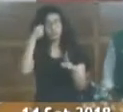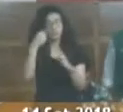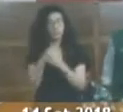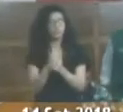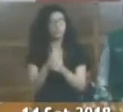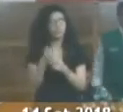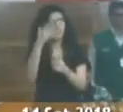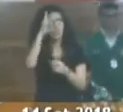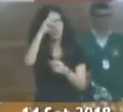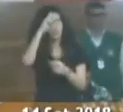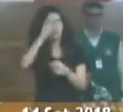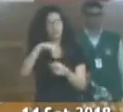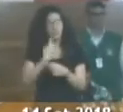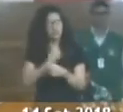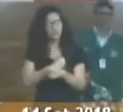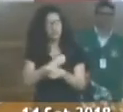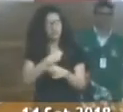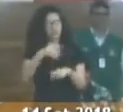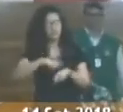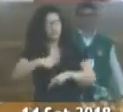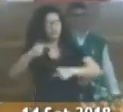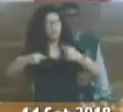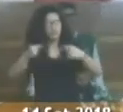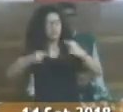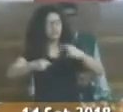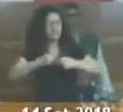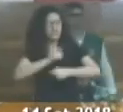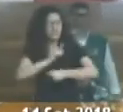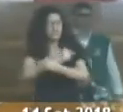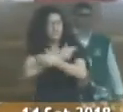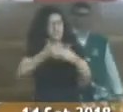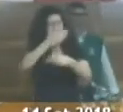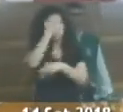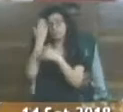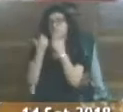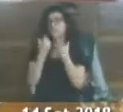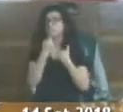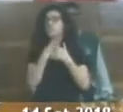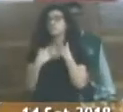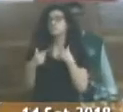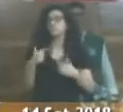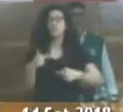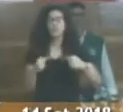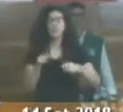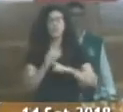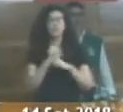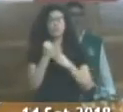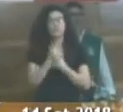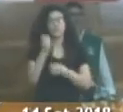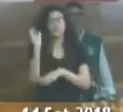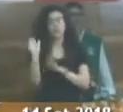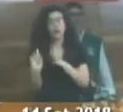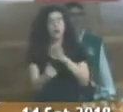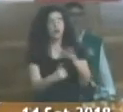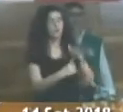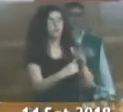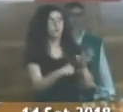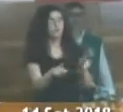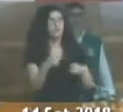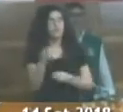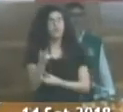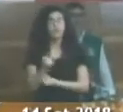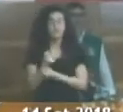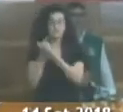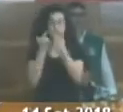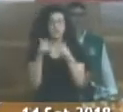momento político, então a gente vê diversos interesses, né, interesses políticos, sociais, ambientais e interesses econômicos